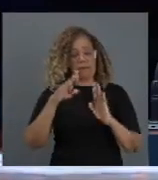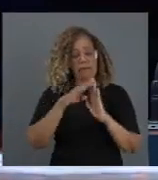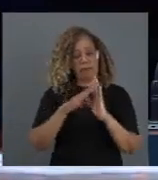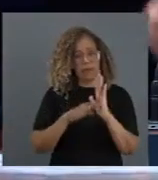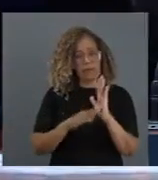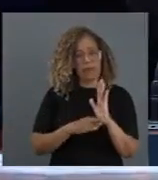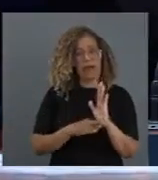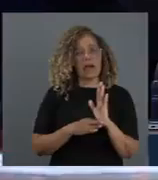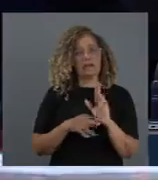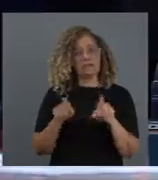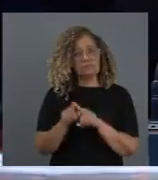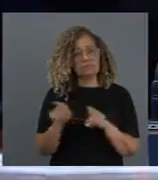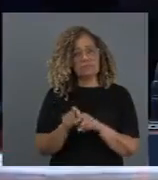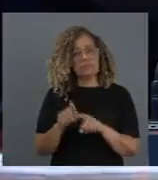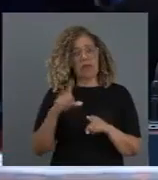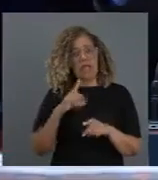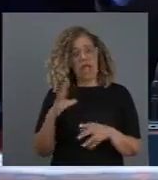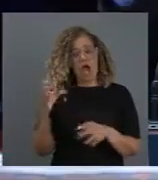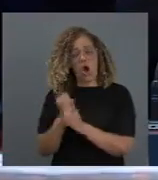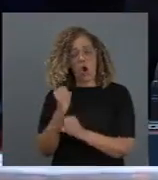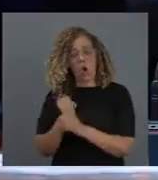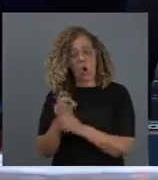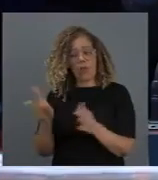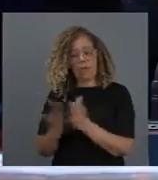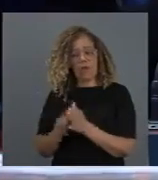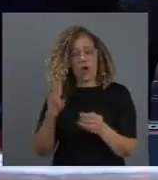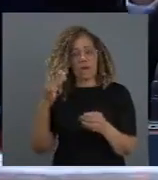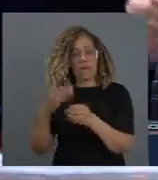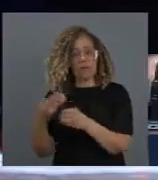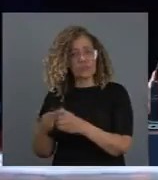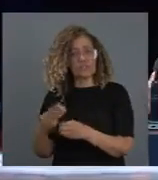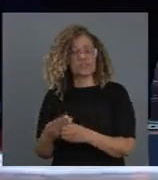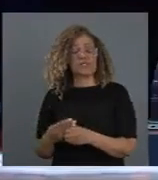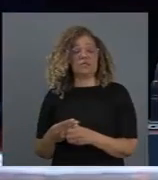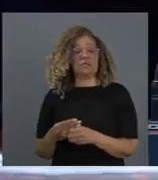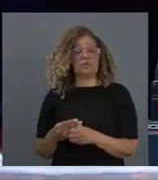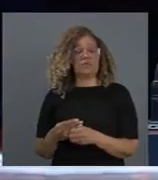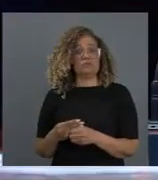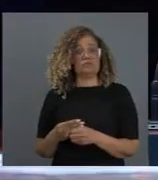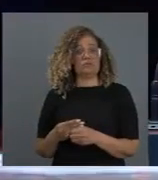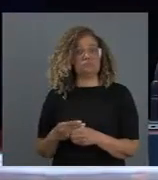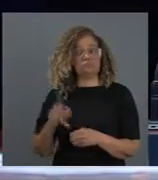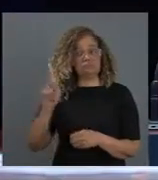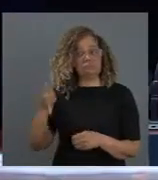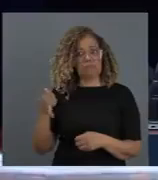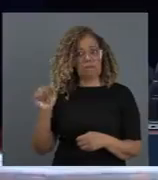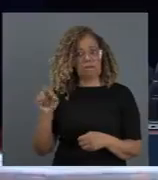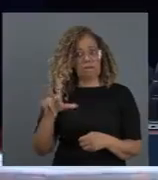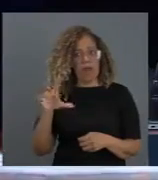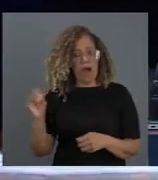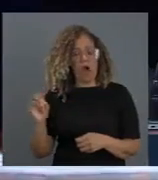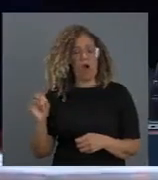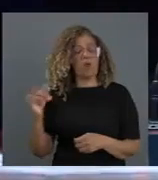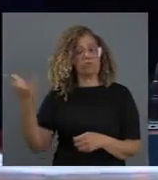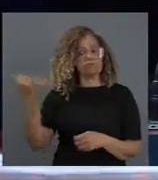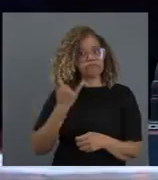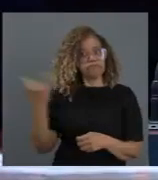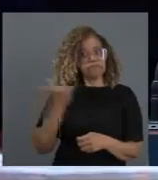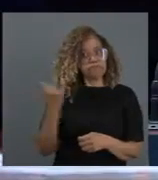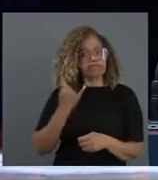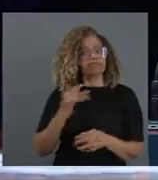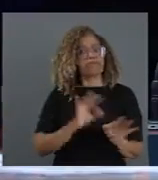para aliviar as contas dos municípios. Paulo insistiu muito para que eu acompanhasse o debate dessa